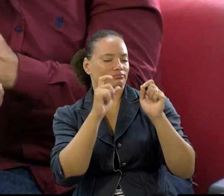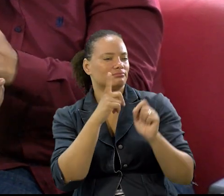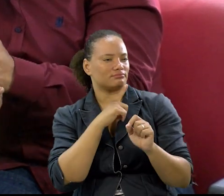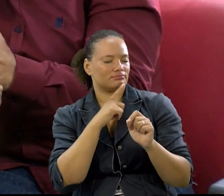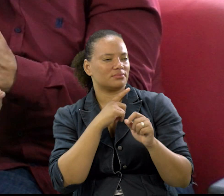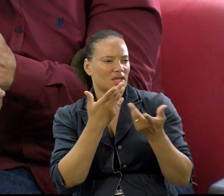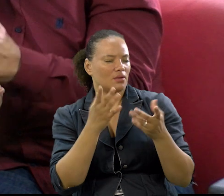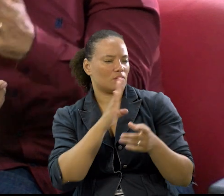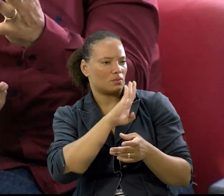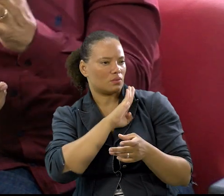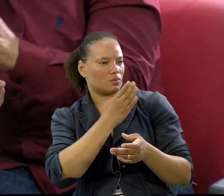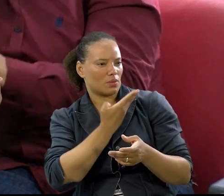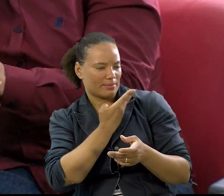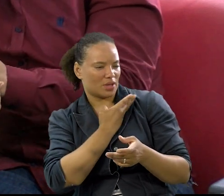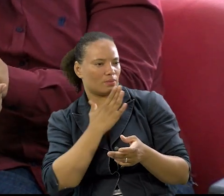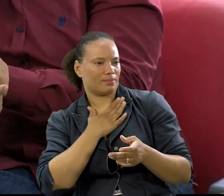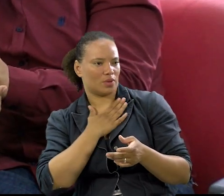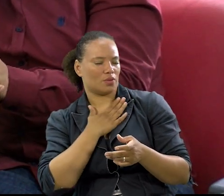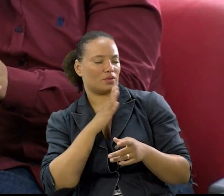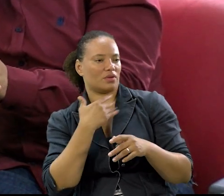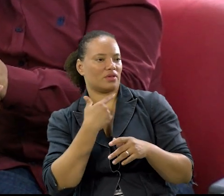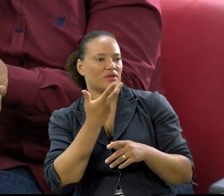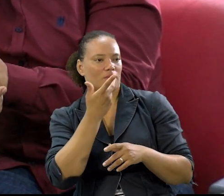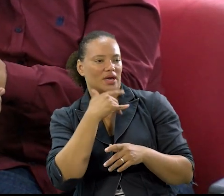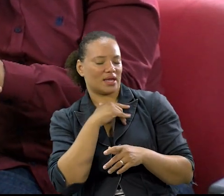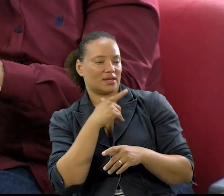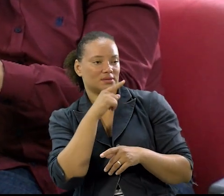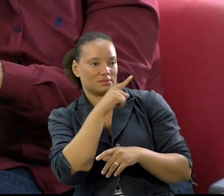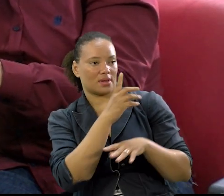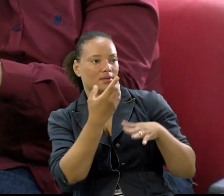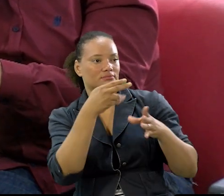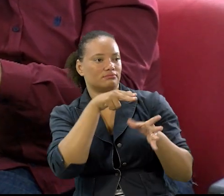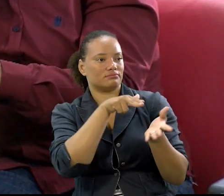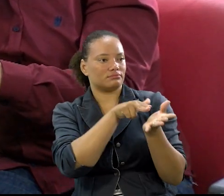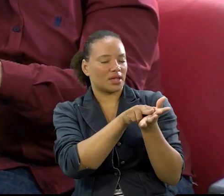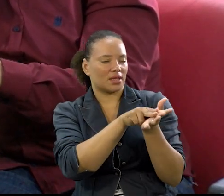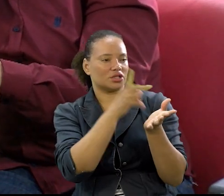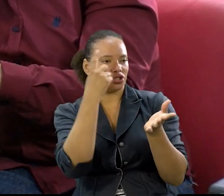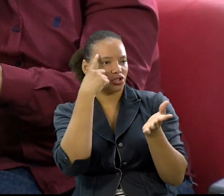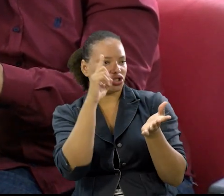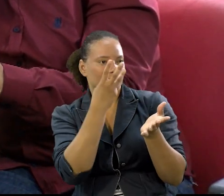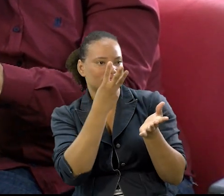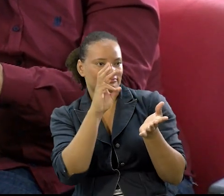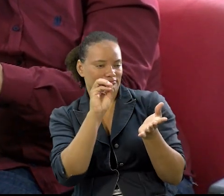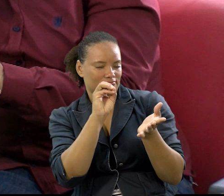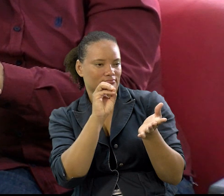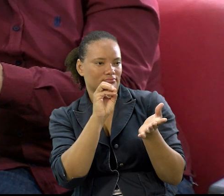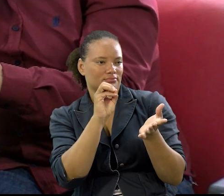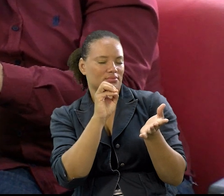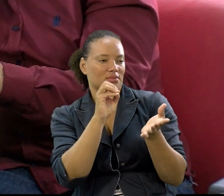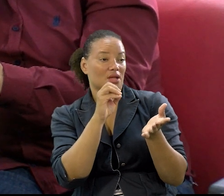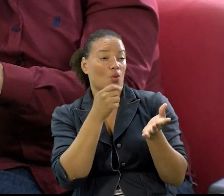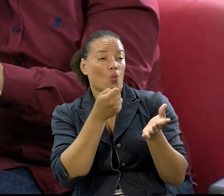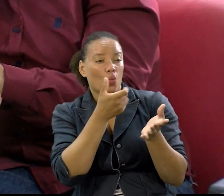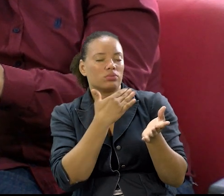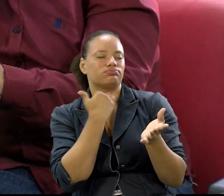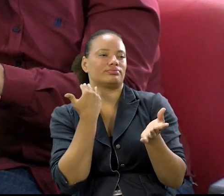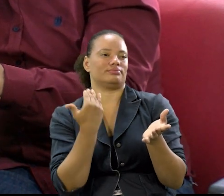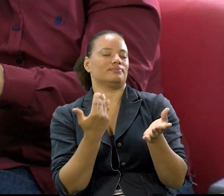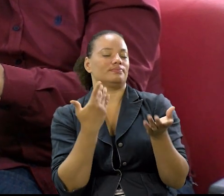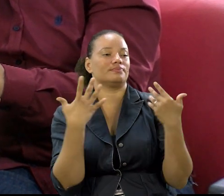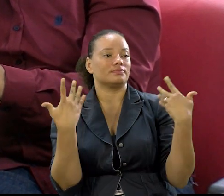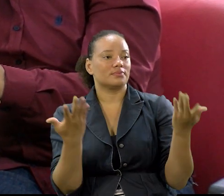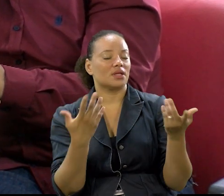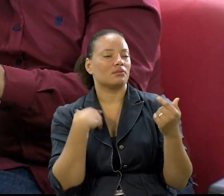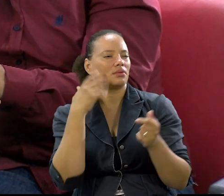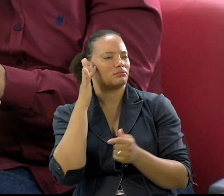tive não ten um amigo que ficou com uma criança no Cosmo Damião quase 30 dias quase perdeu a criança